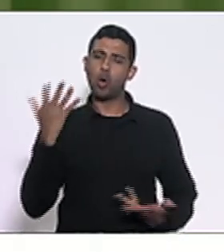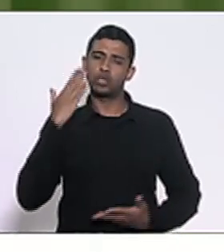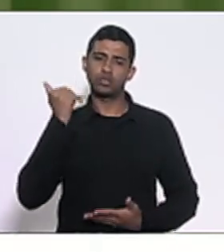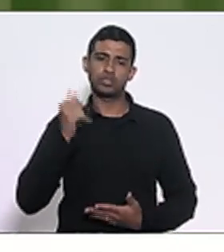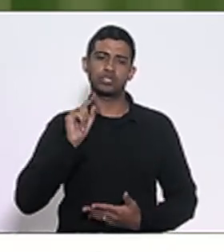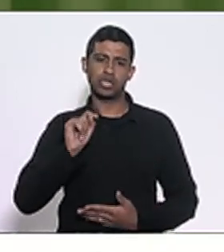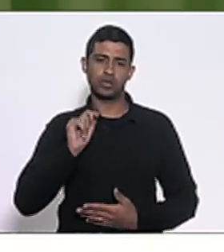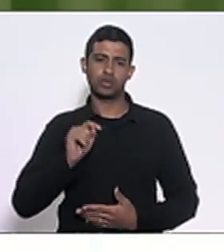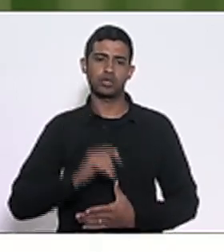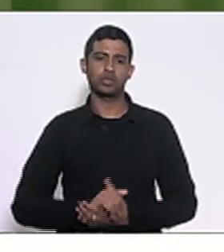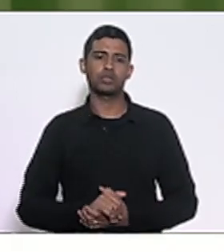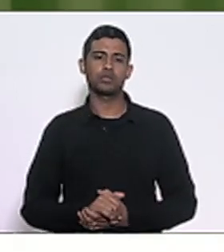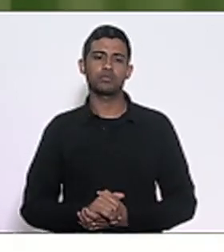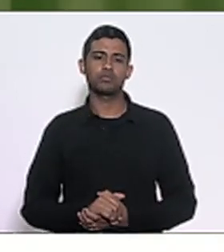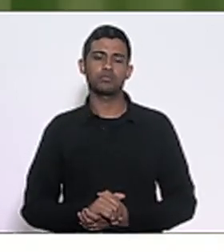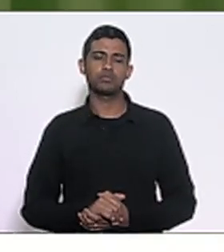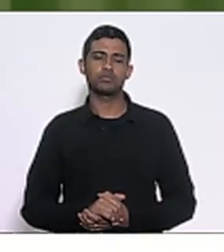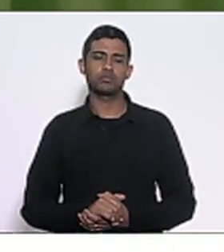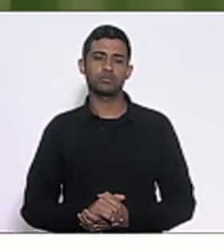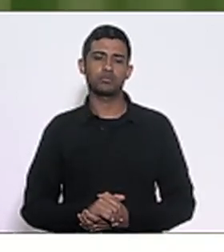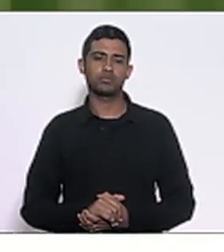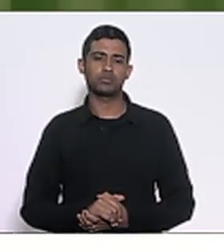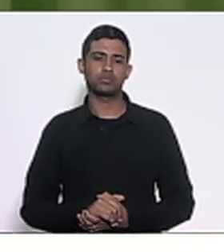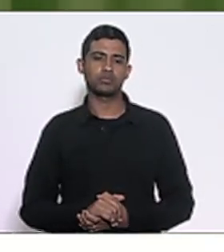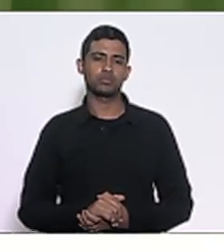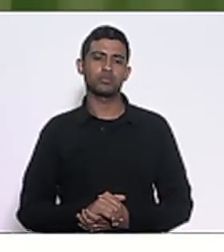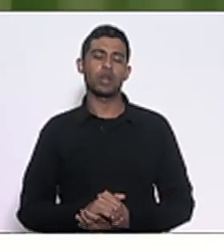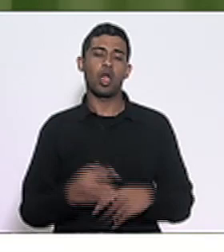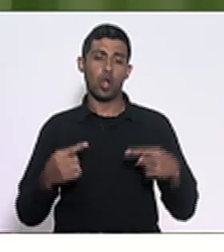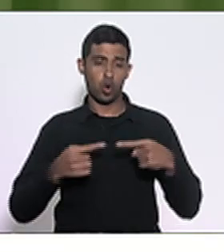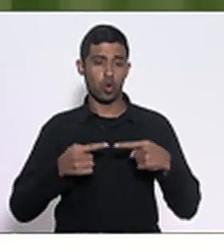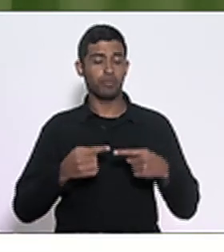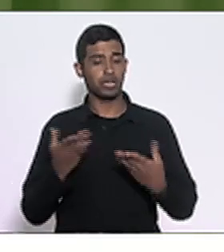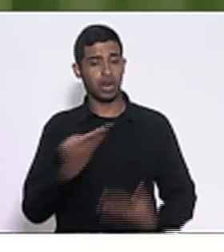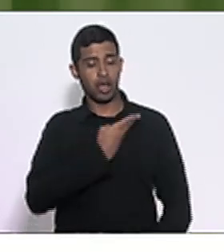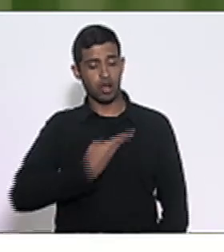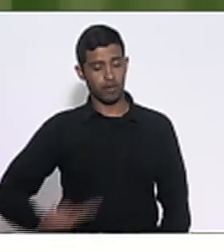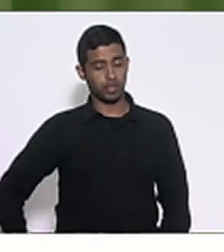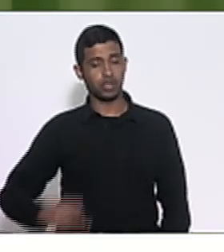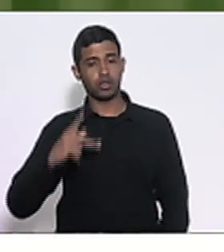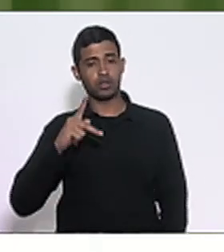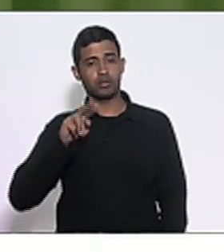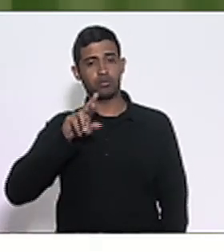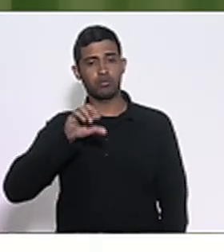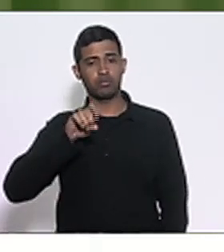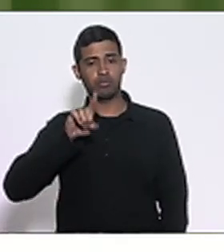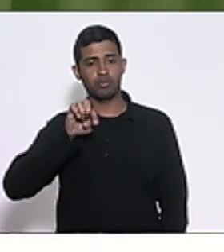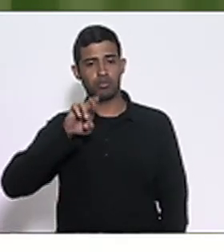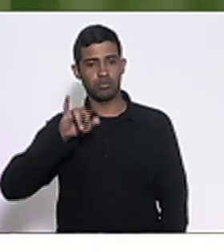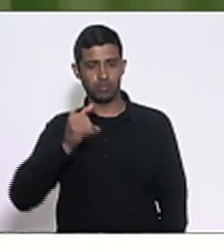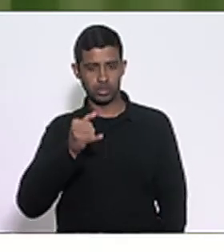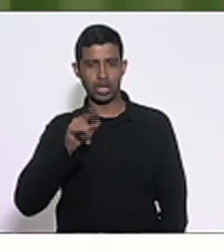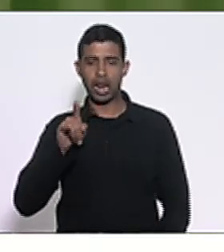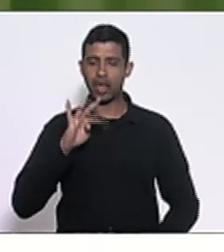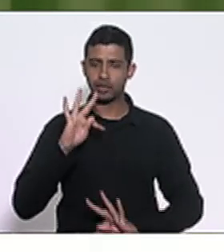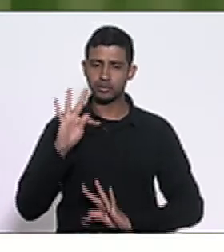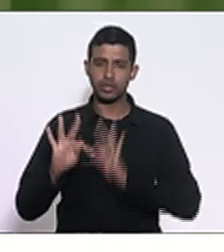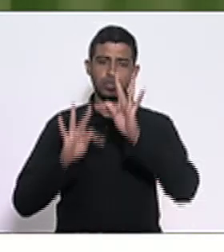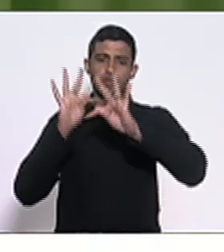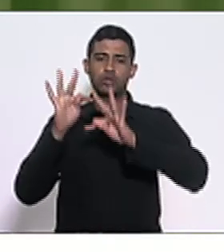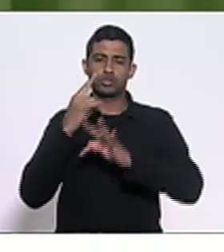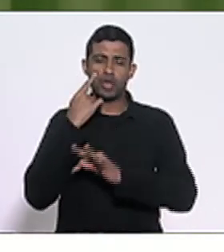a estrutura administrativa do Estado nesse sentido da governança. Como o Proderj é o órgão da tecnologia, a